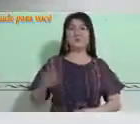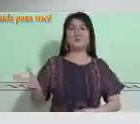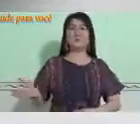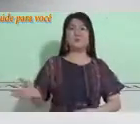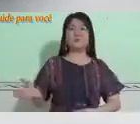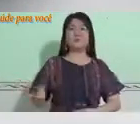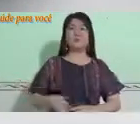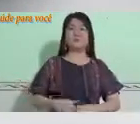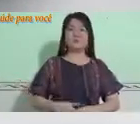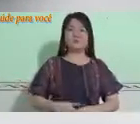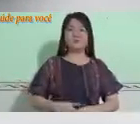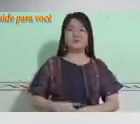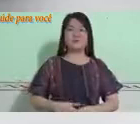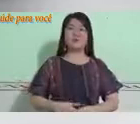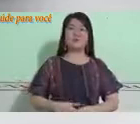médico.